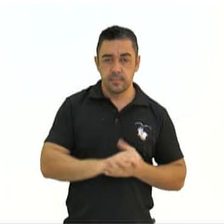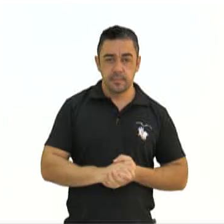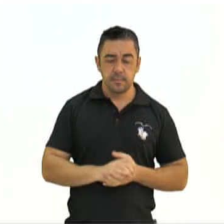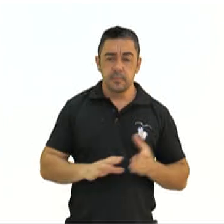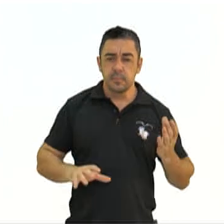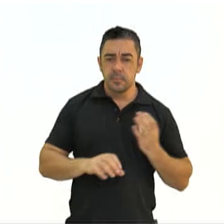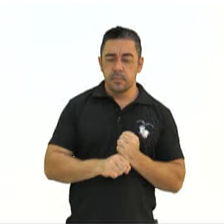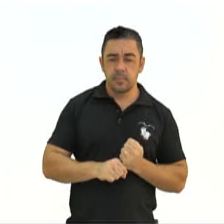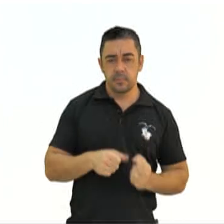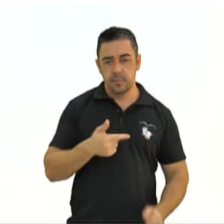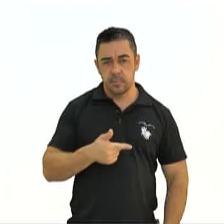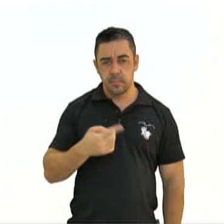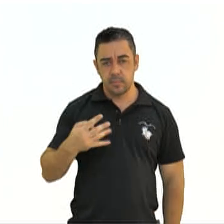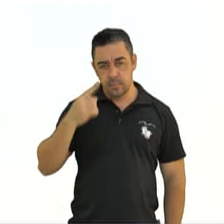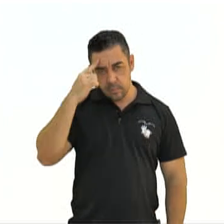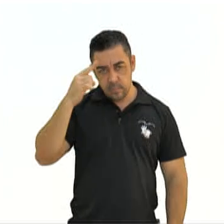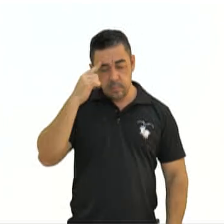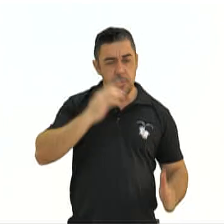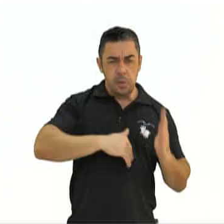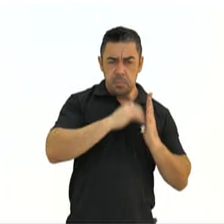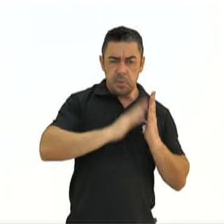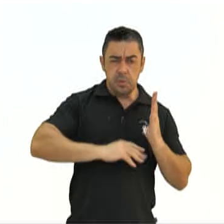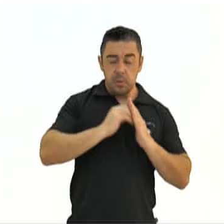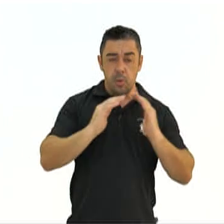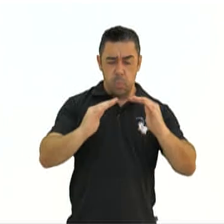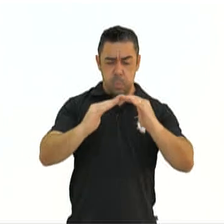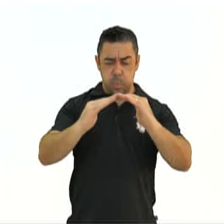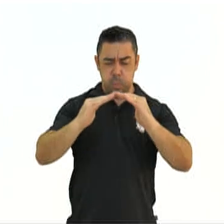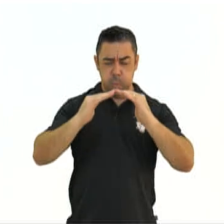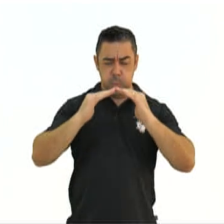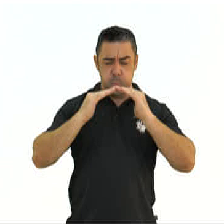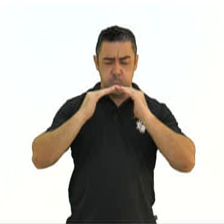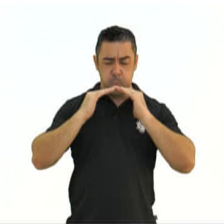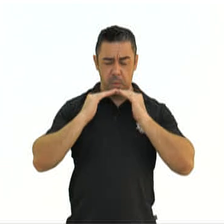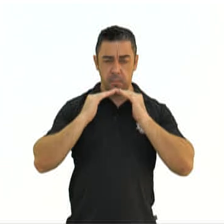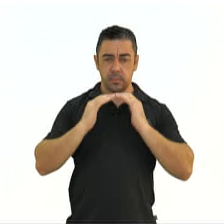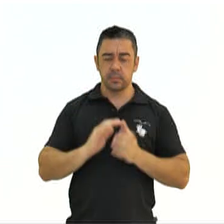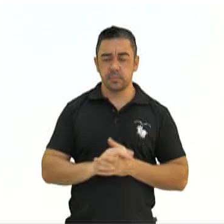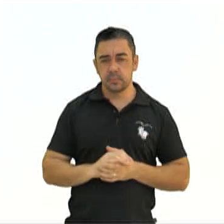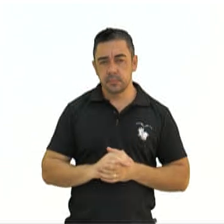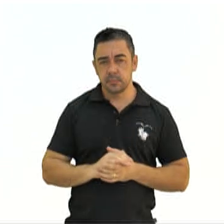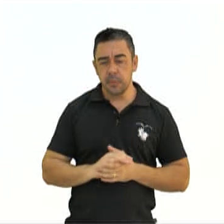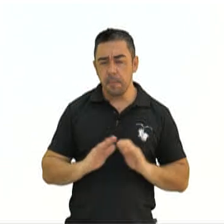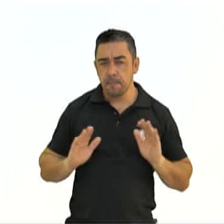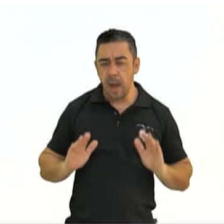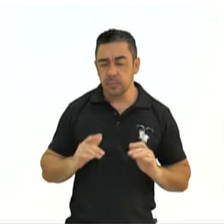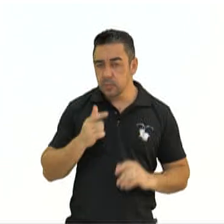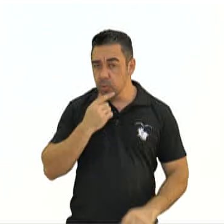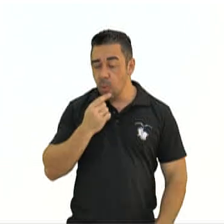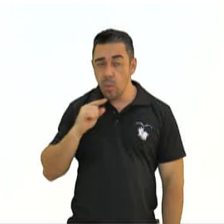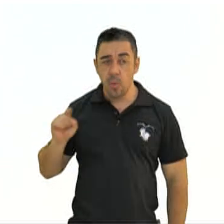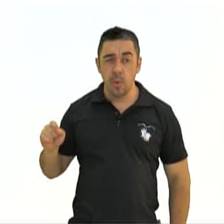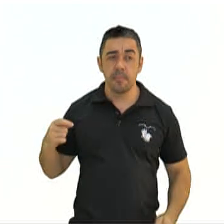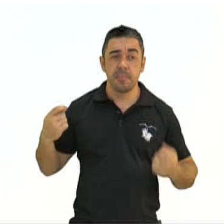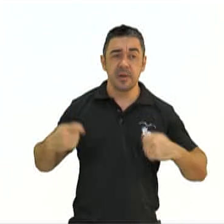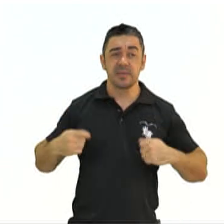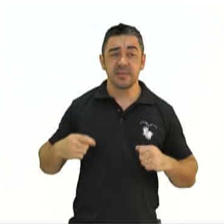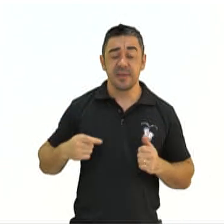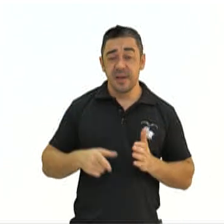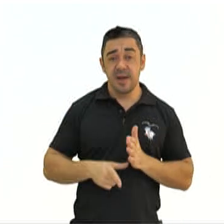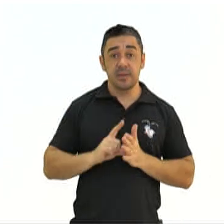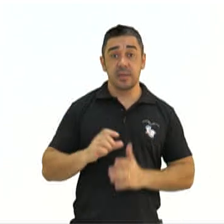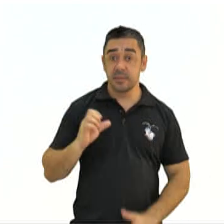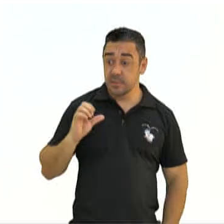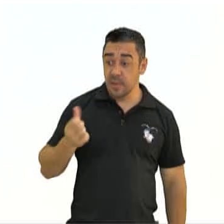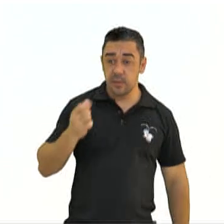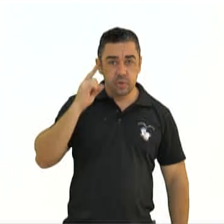24 dias para pintar um galpão. 24 dias para pintar o galpão, beleza. Mas o proprietário precisa que fique pronto em